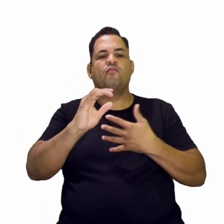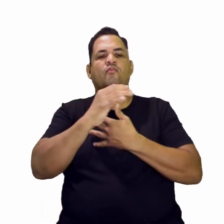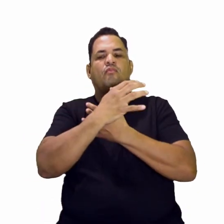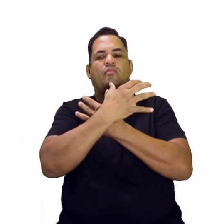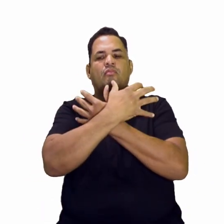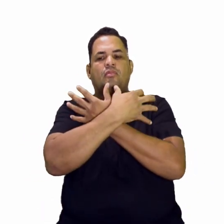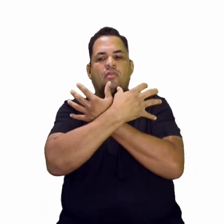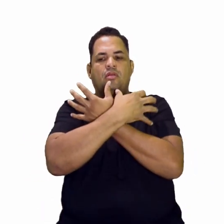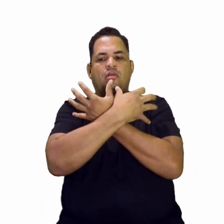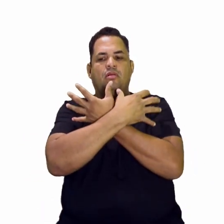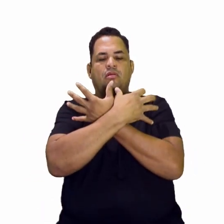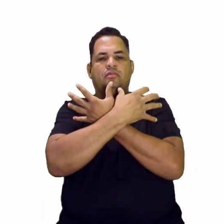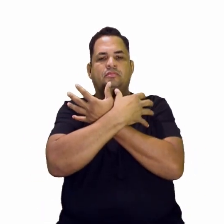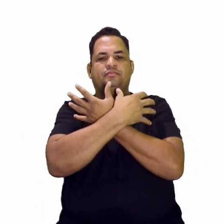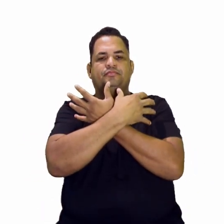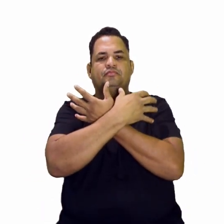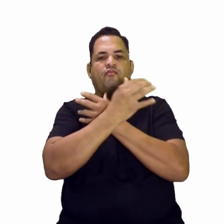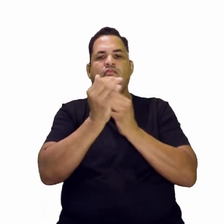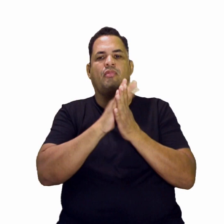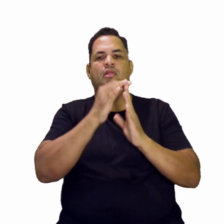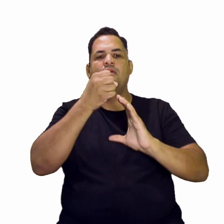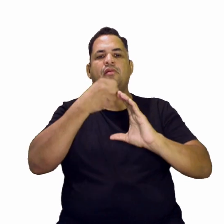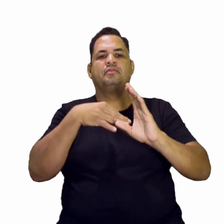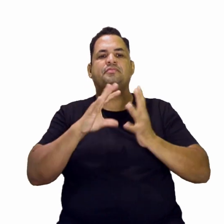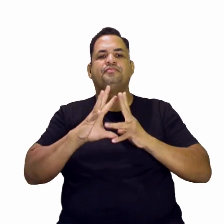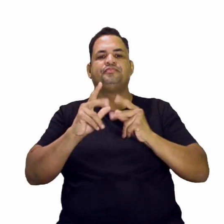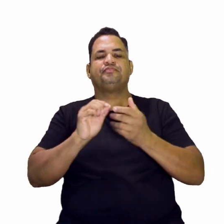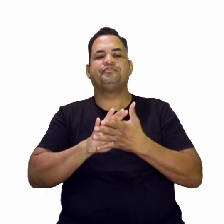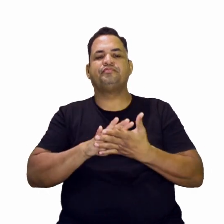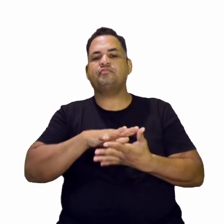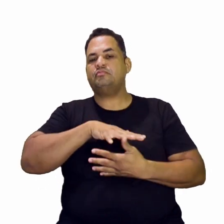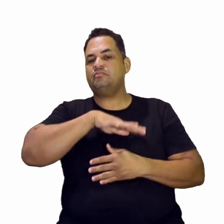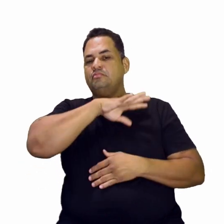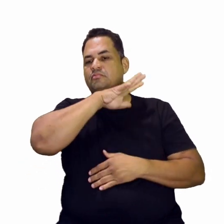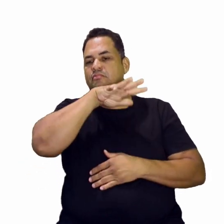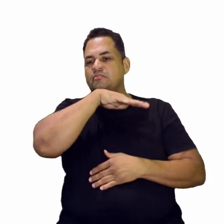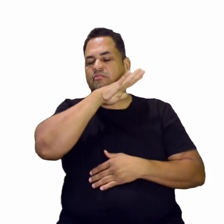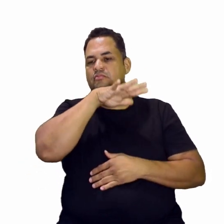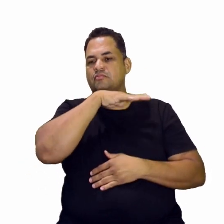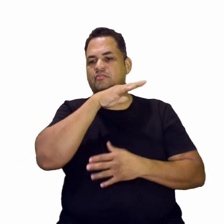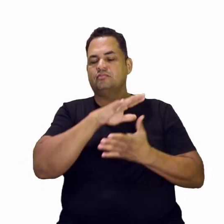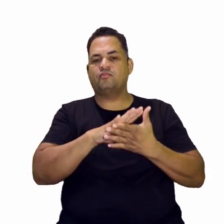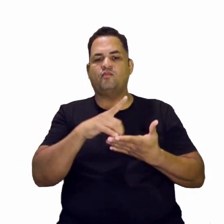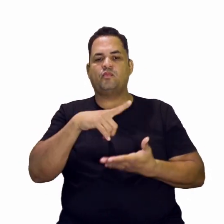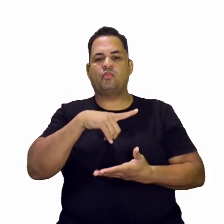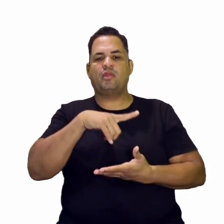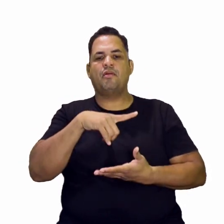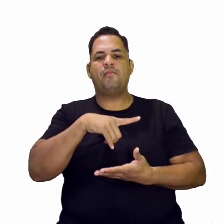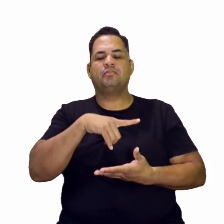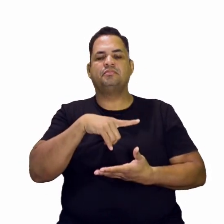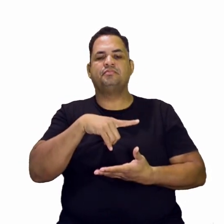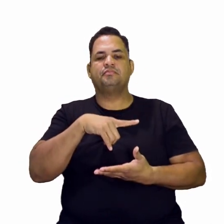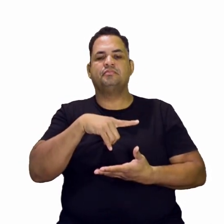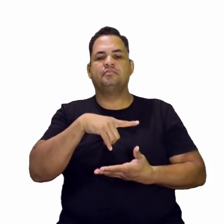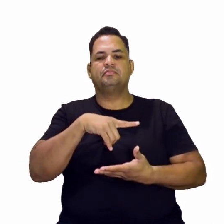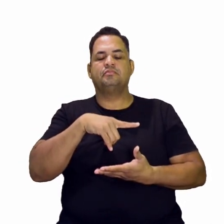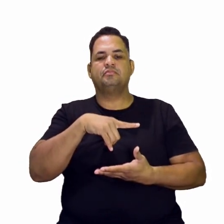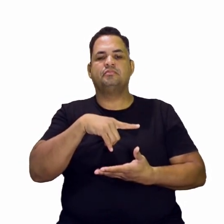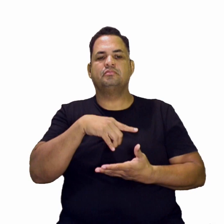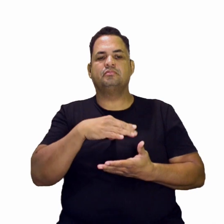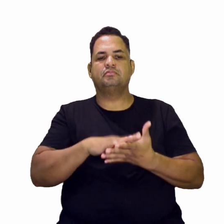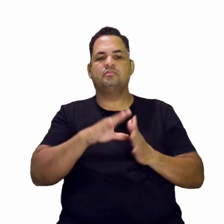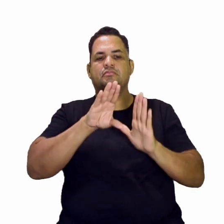segundo características comuns a todos os animais. Presta atenção, tá? Porque são conceitos que nós